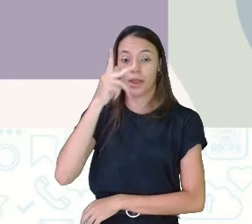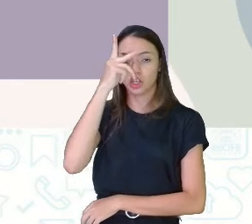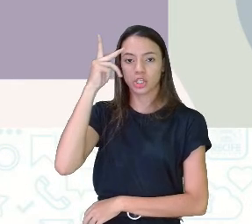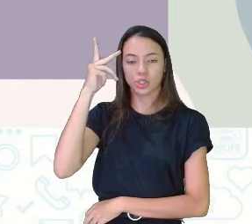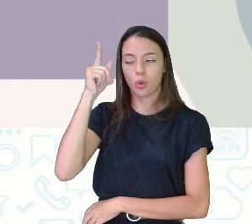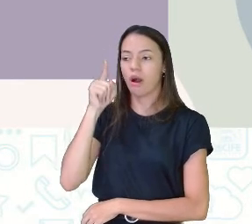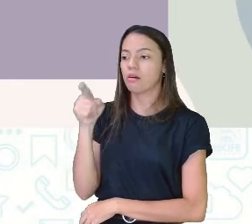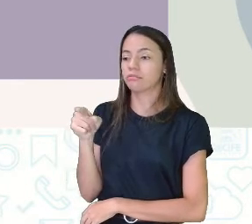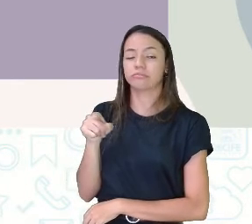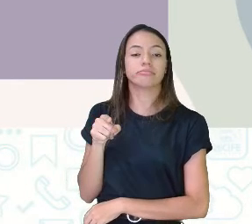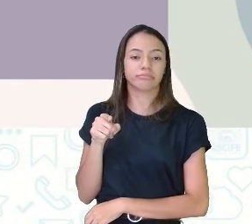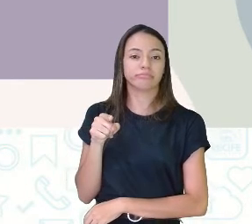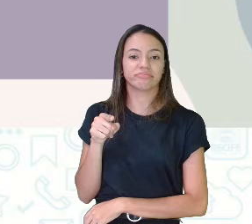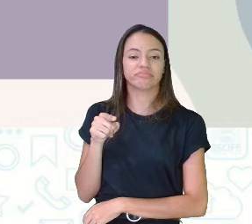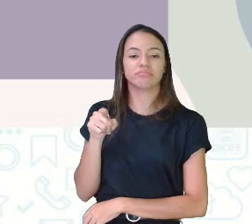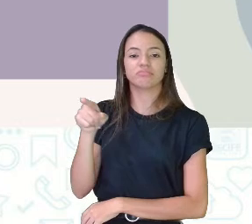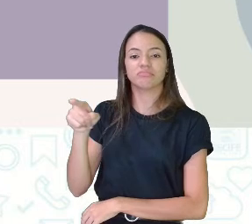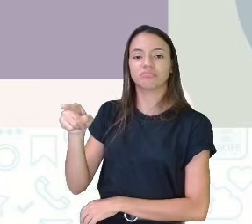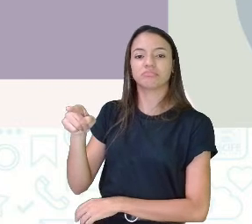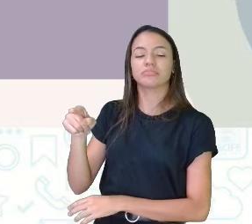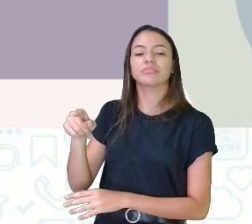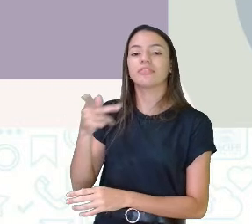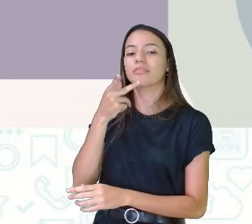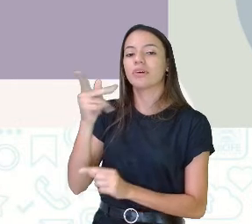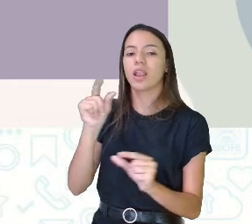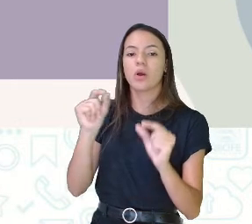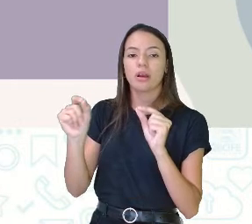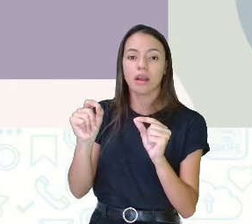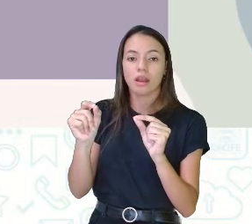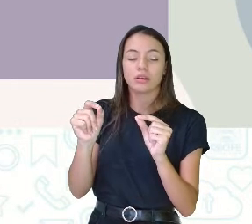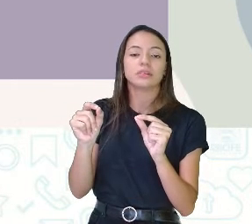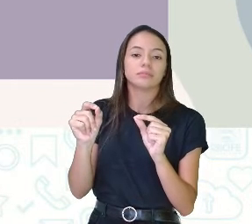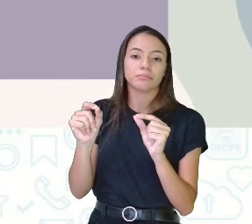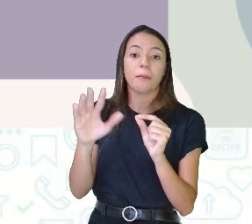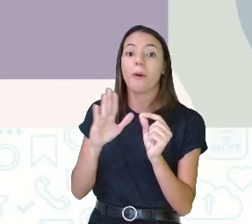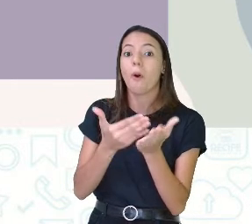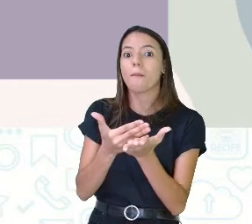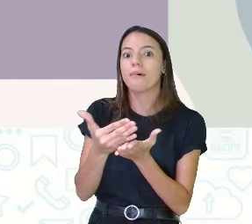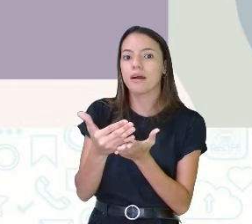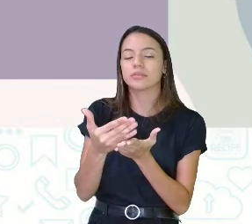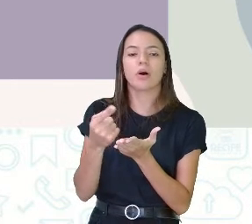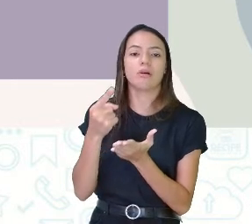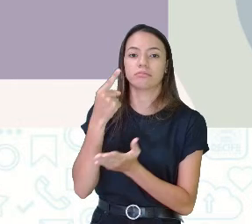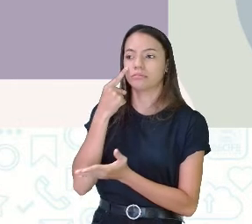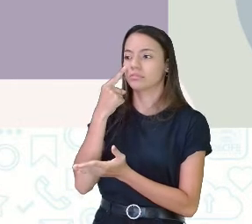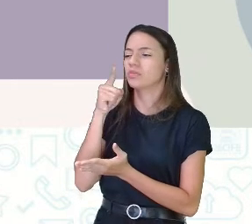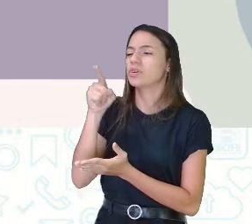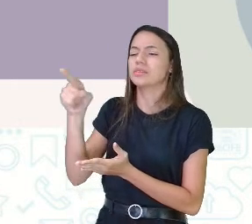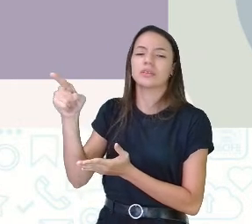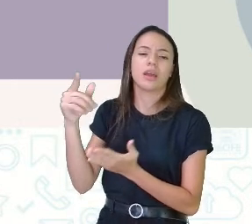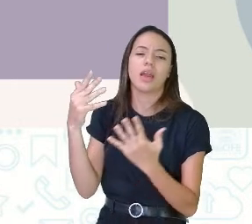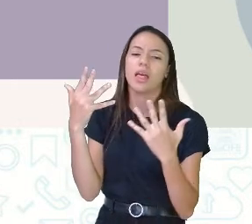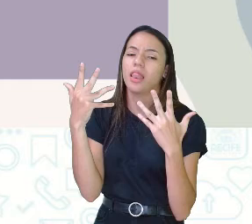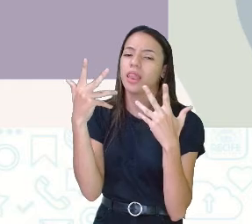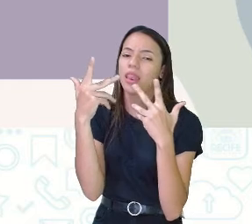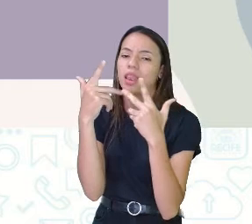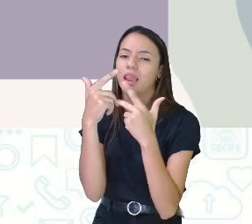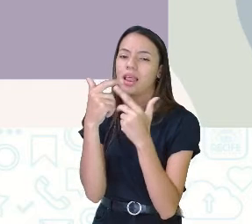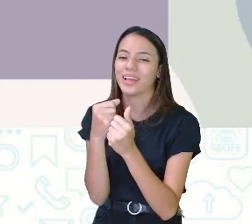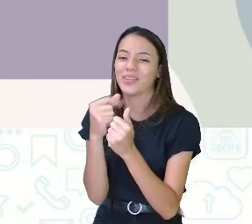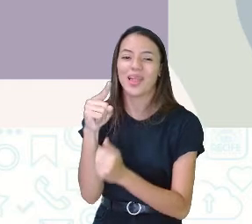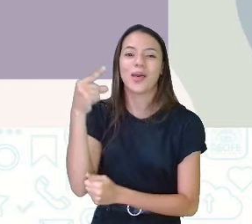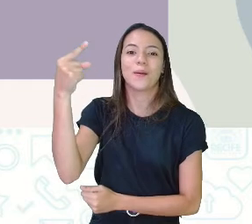forma ofensiva, desmente a sua afirmação original. Porque quando eu digo, você é muito bonito, mas eu digo que